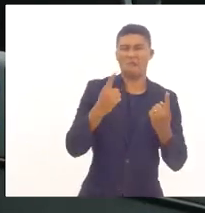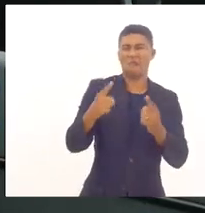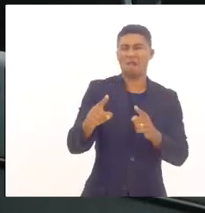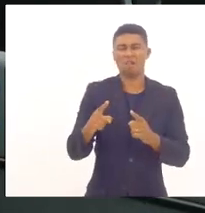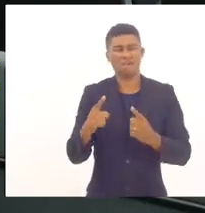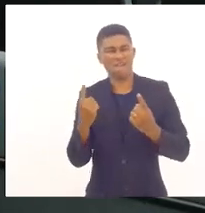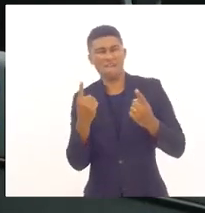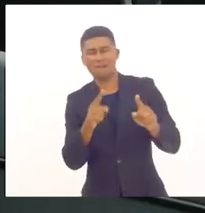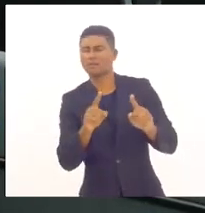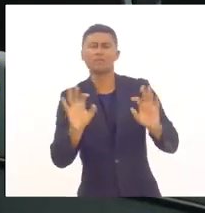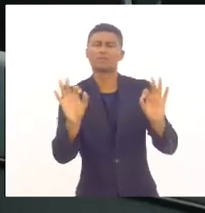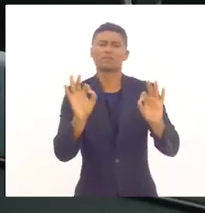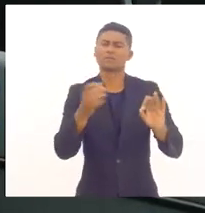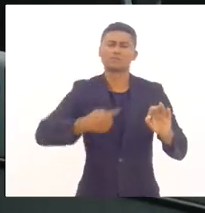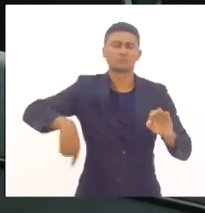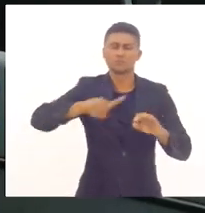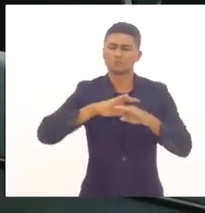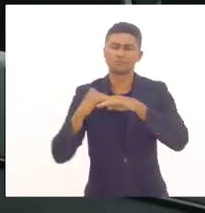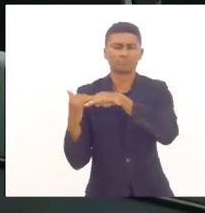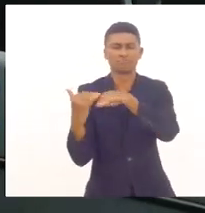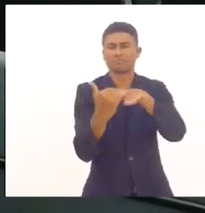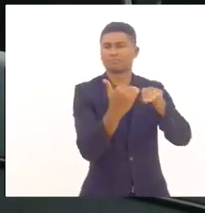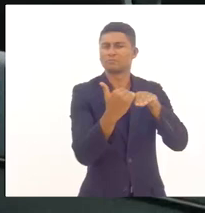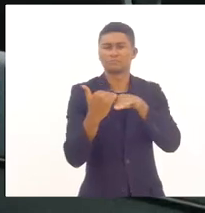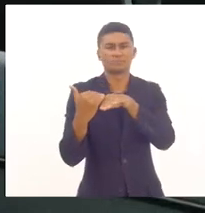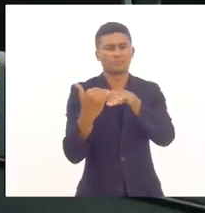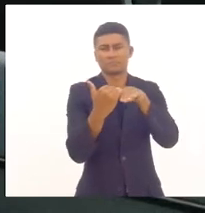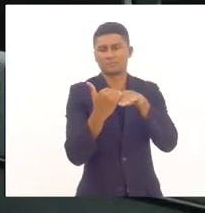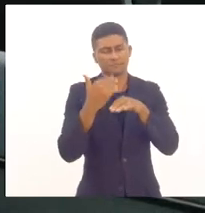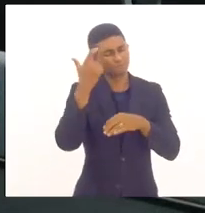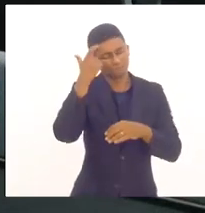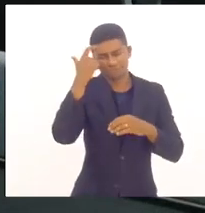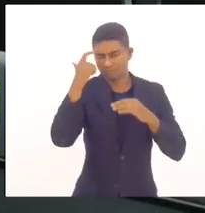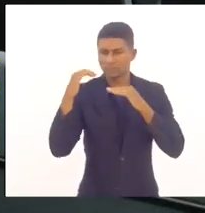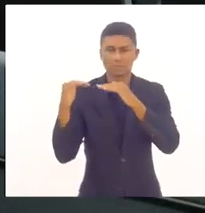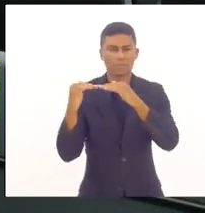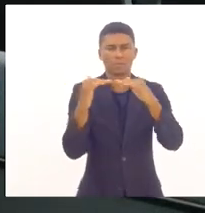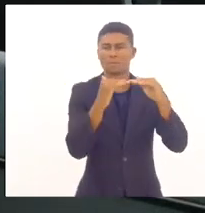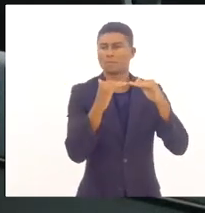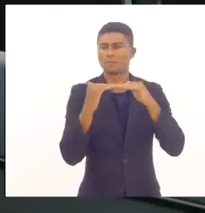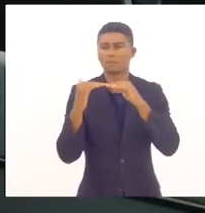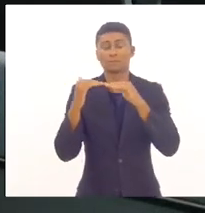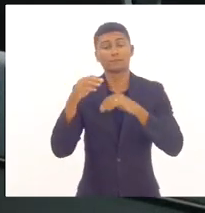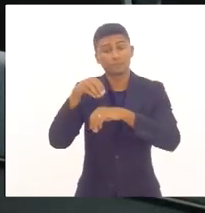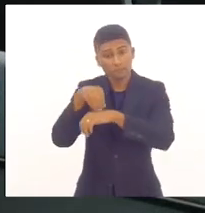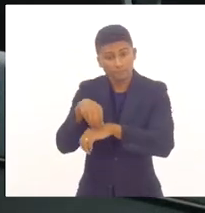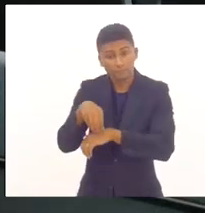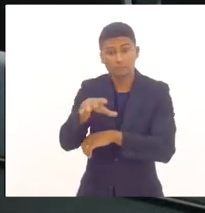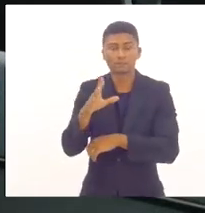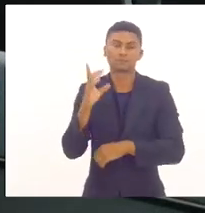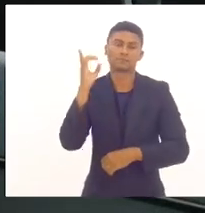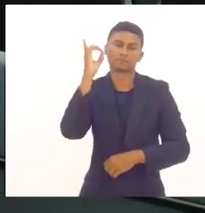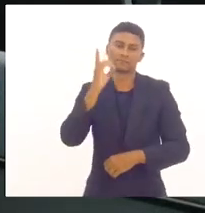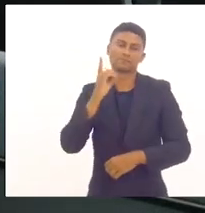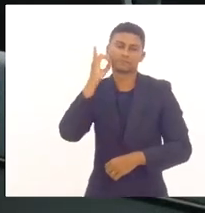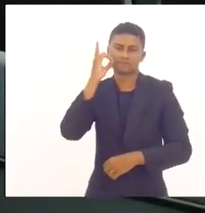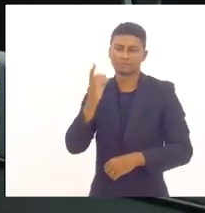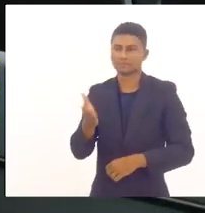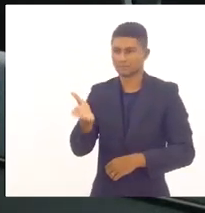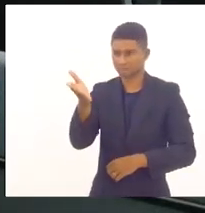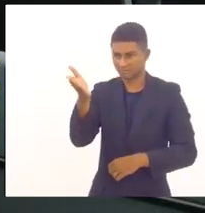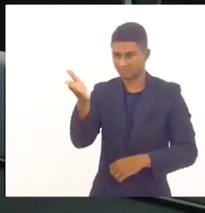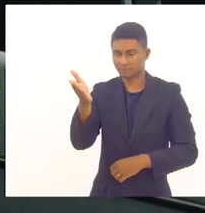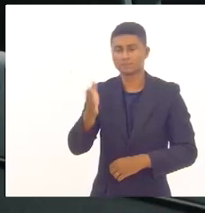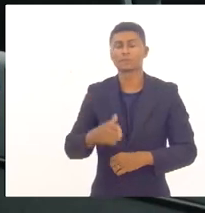Nós estamos no mesmo lado do terreno, tá bom? Eu queria sugerir ao deputado, quando o deputado coloca